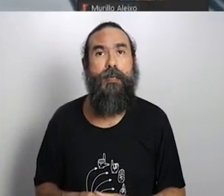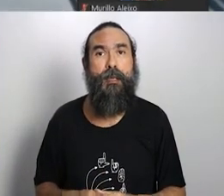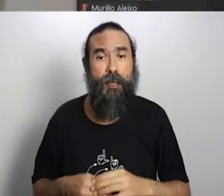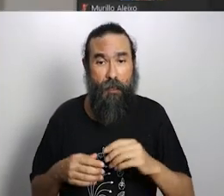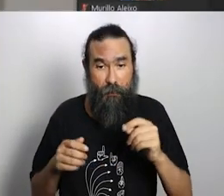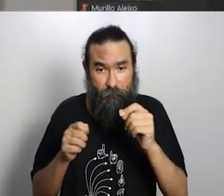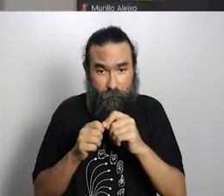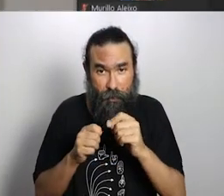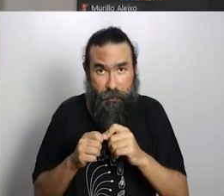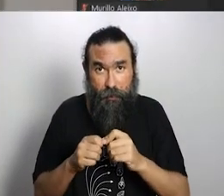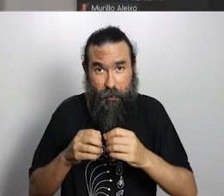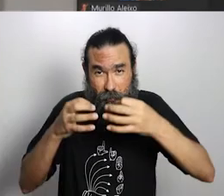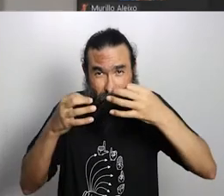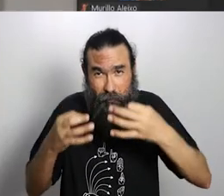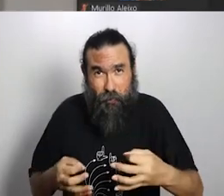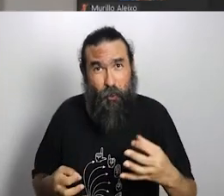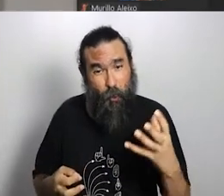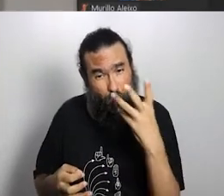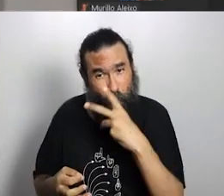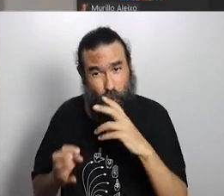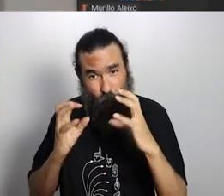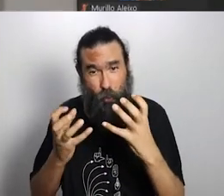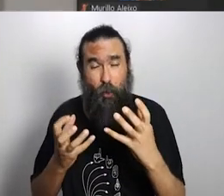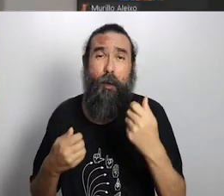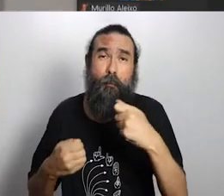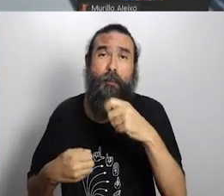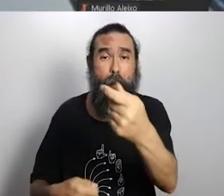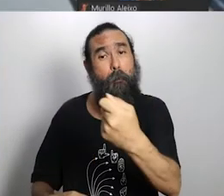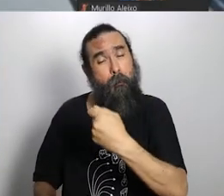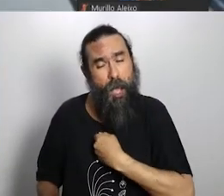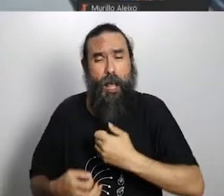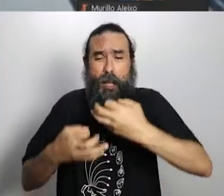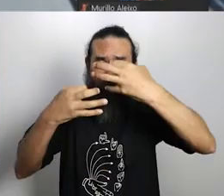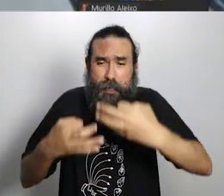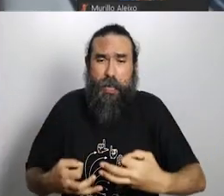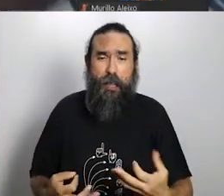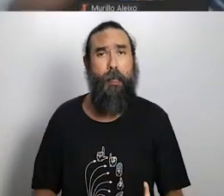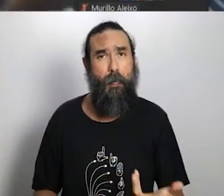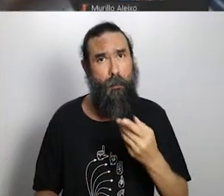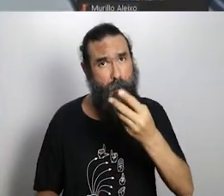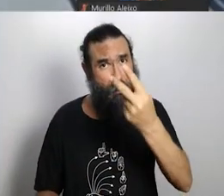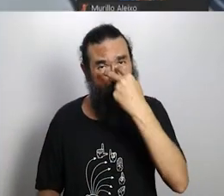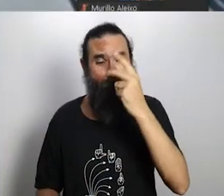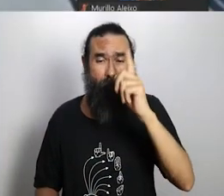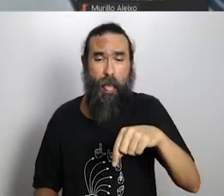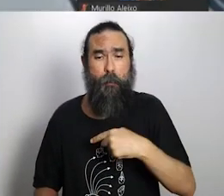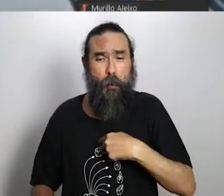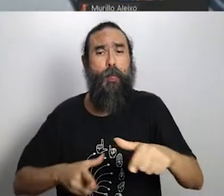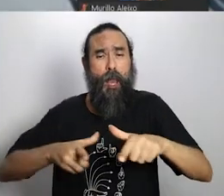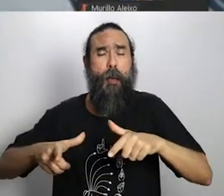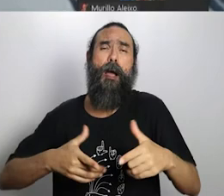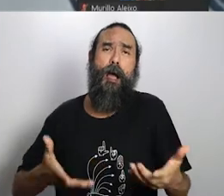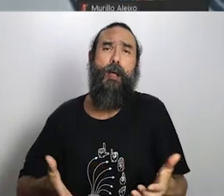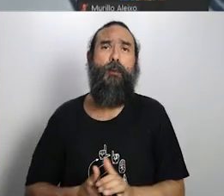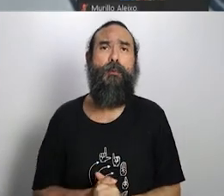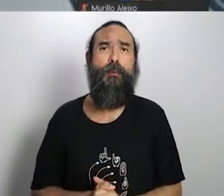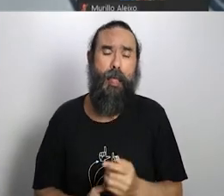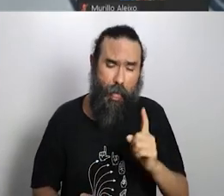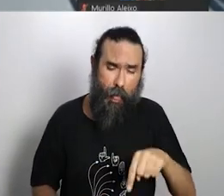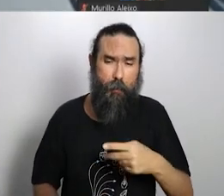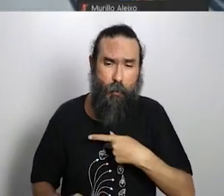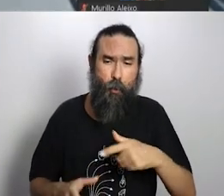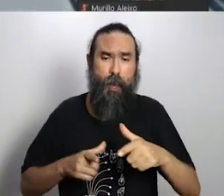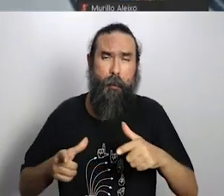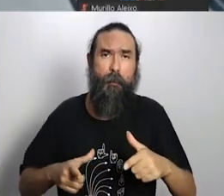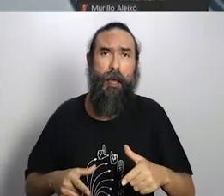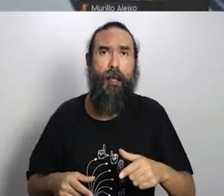isso. Lia. O meu trabalho é mais reconhecido lá fora que aqui,